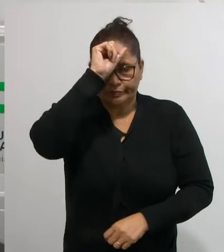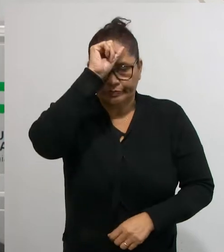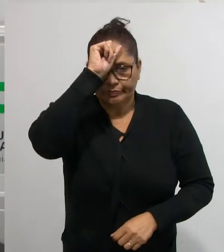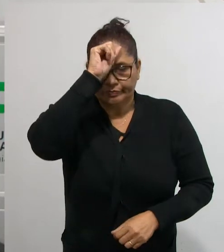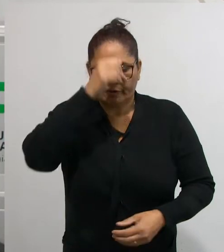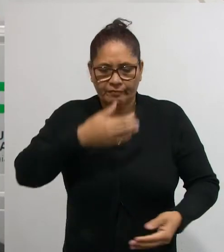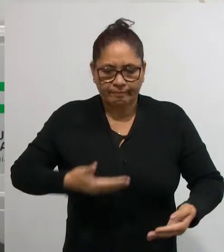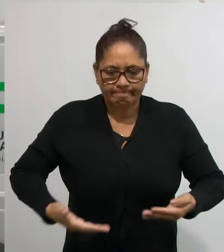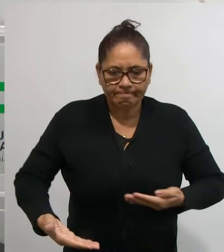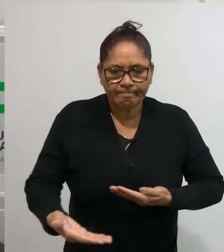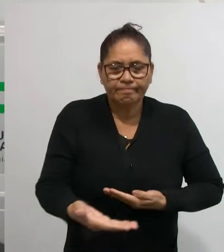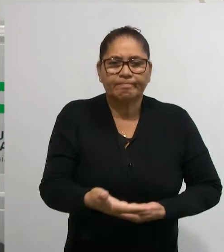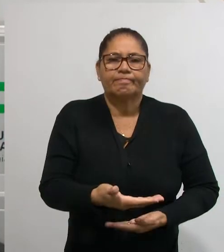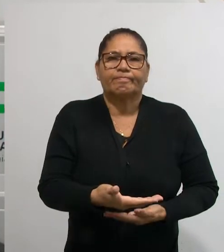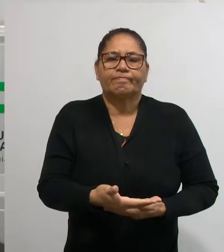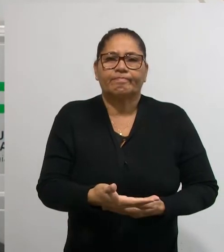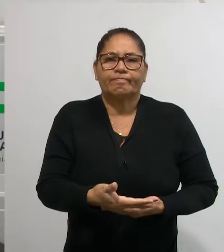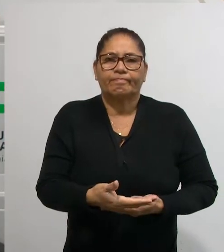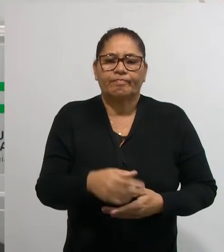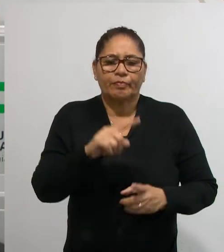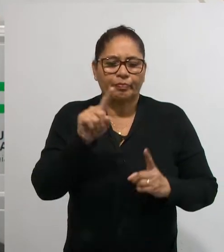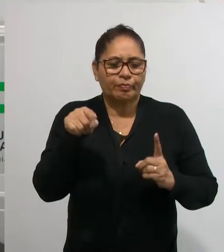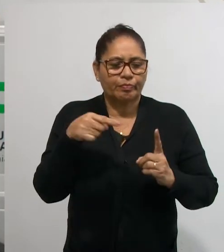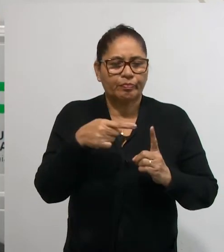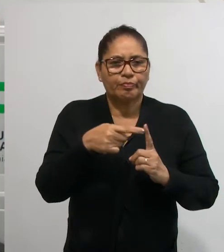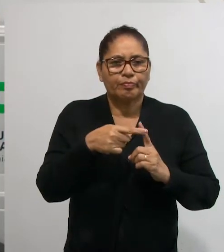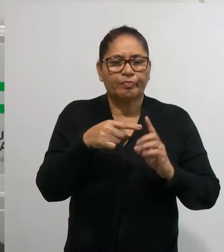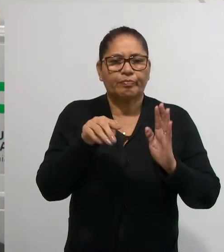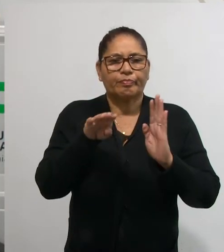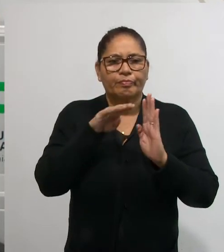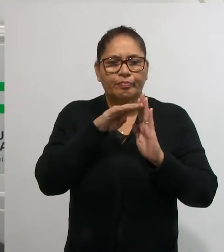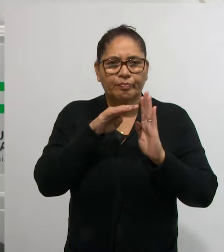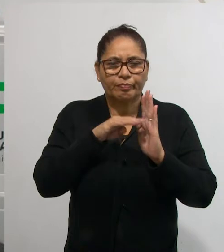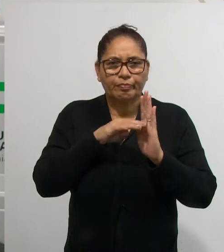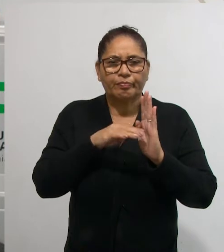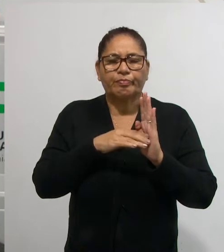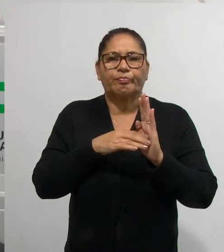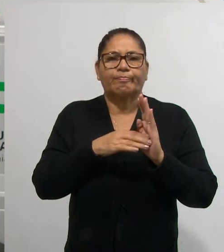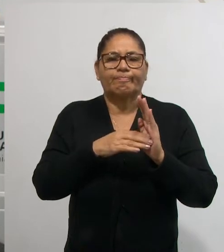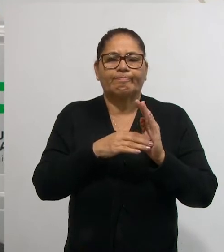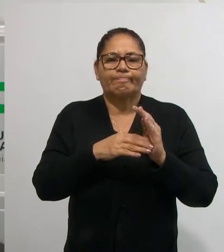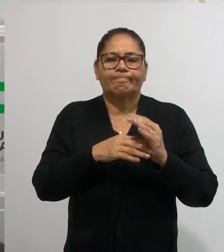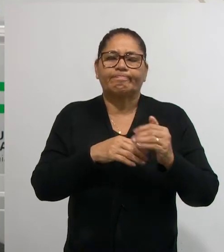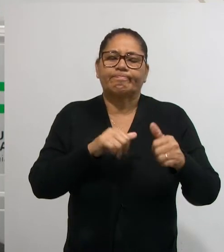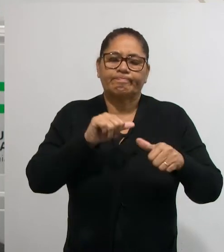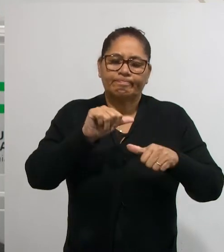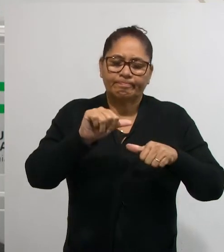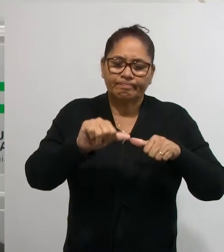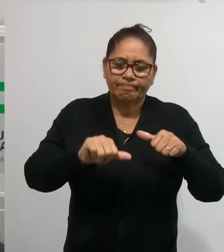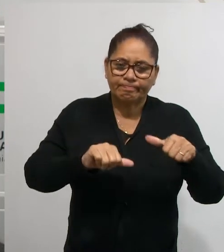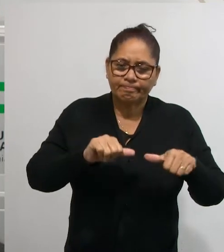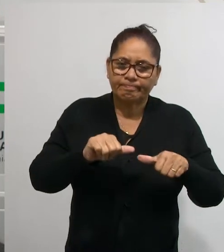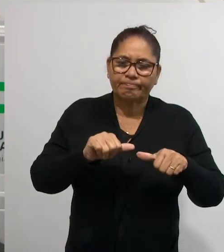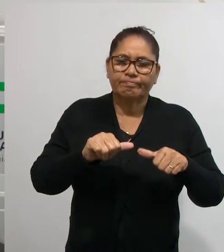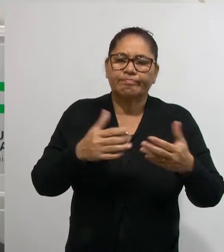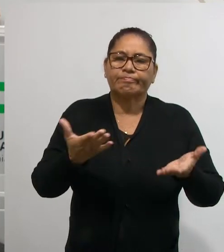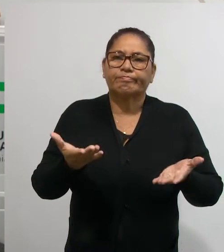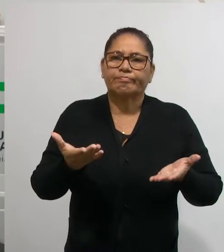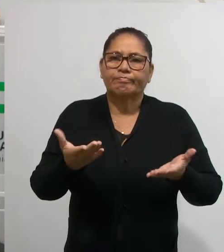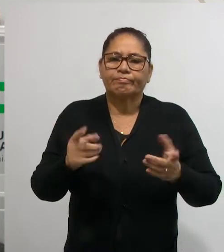articular métodos, objetivos, conteúdo, processos de avaliativos relacionados a